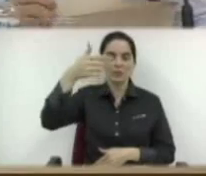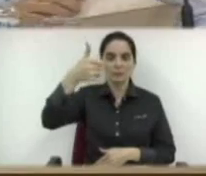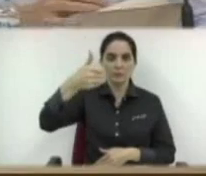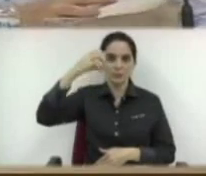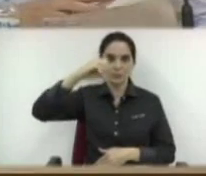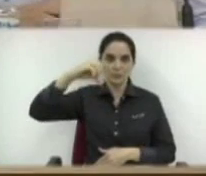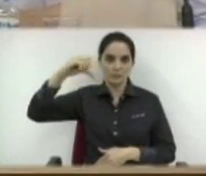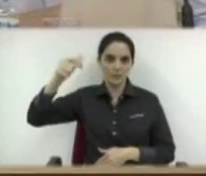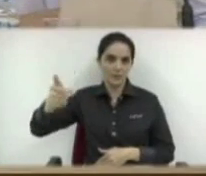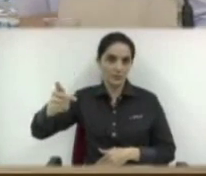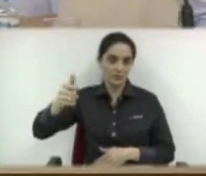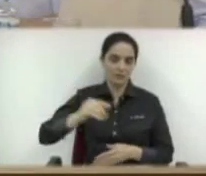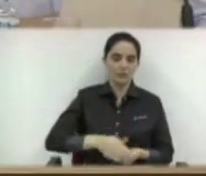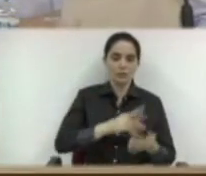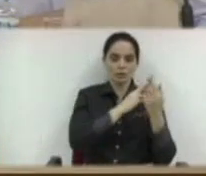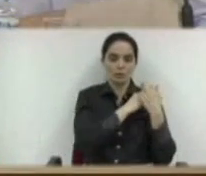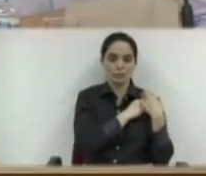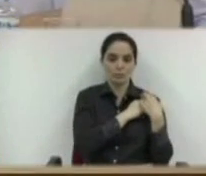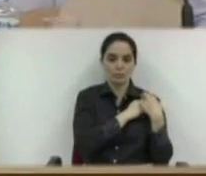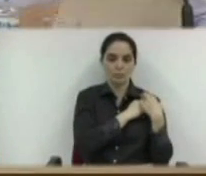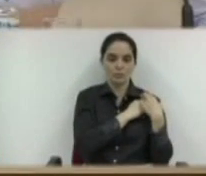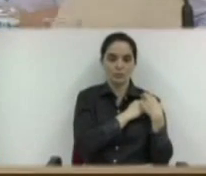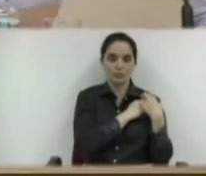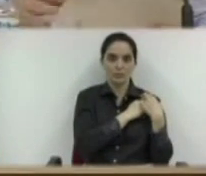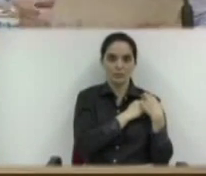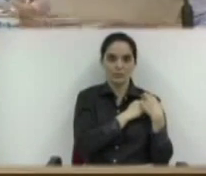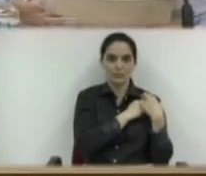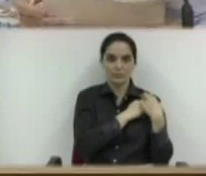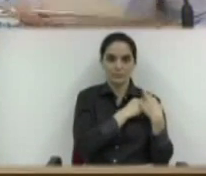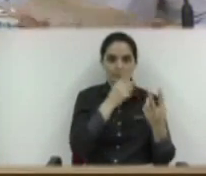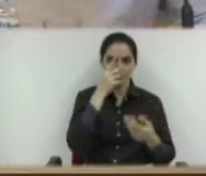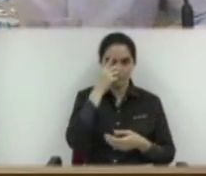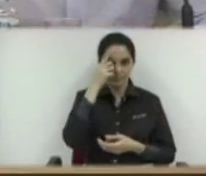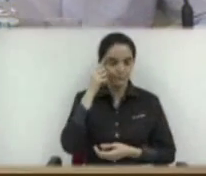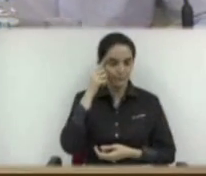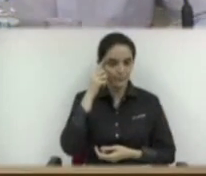5.503/1997. Autor, vereador Wilson Nunes Cerqueira.